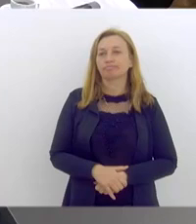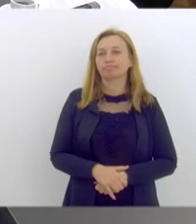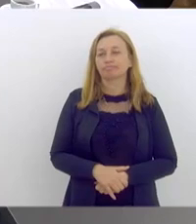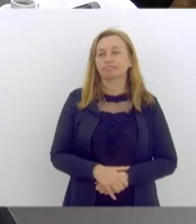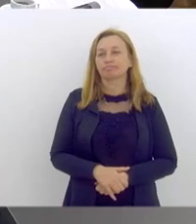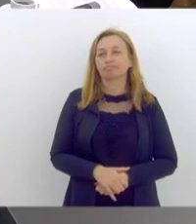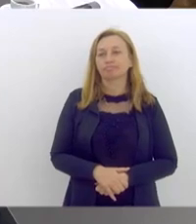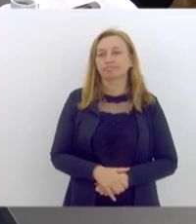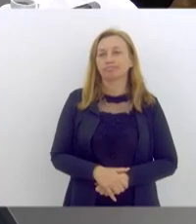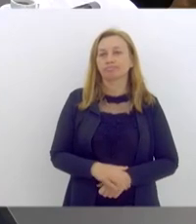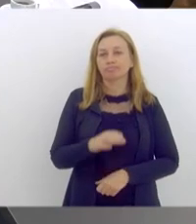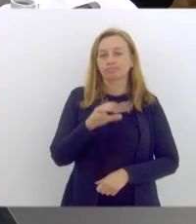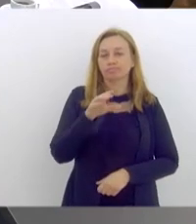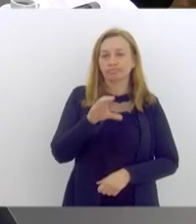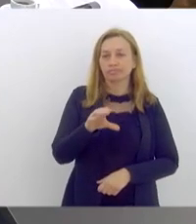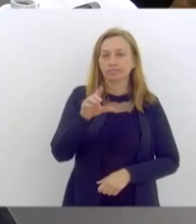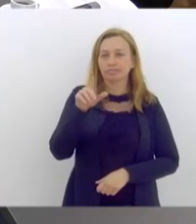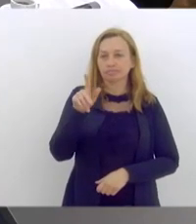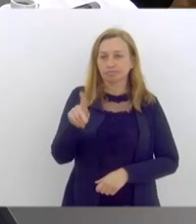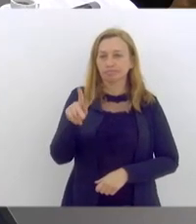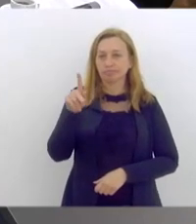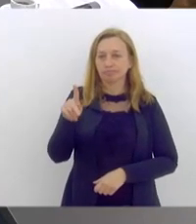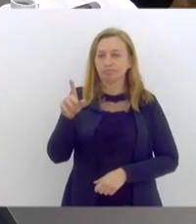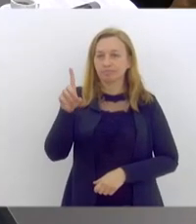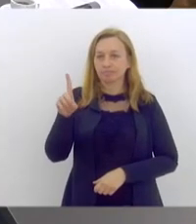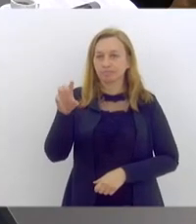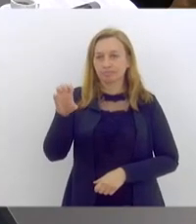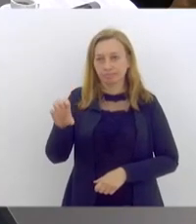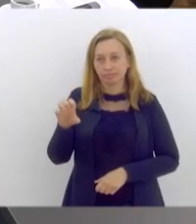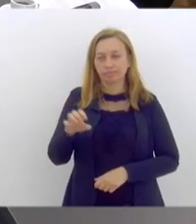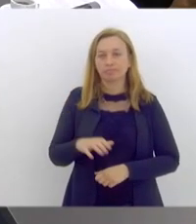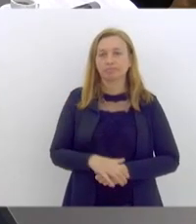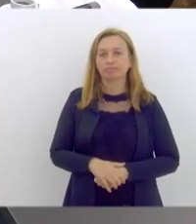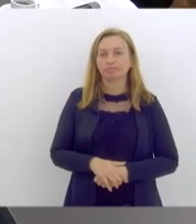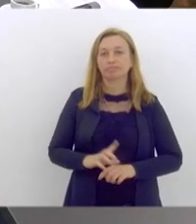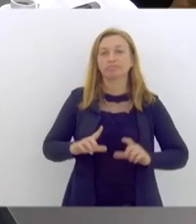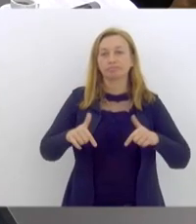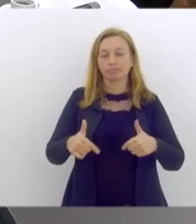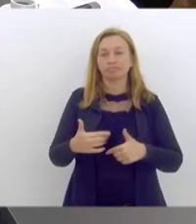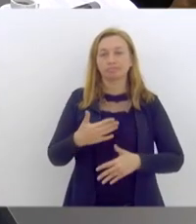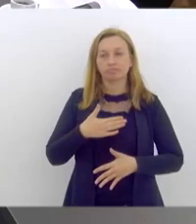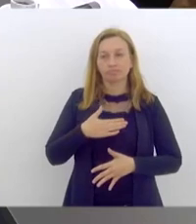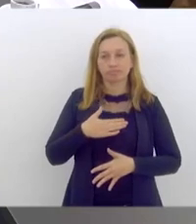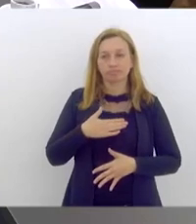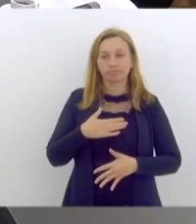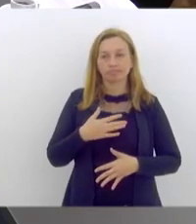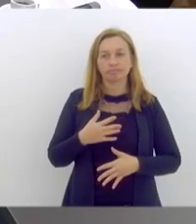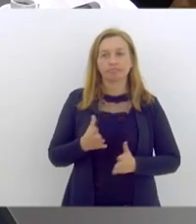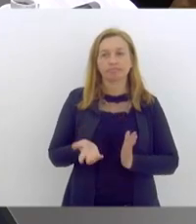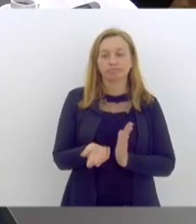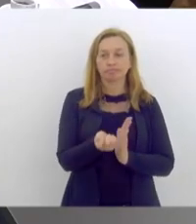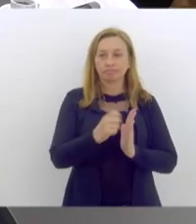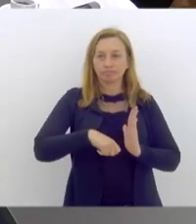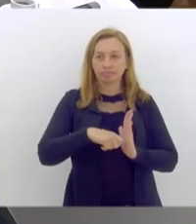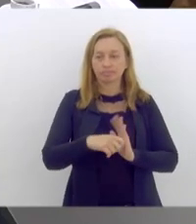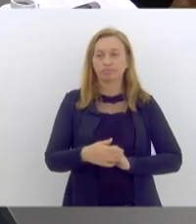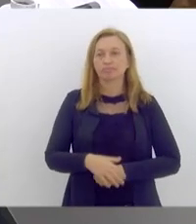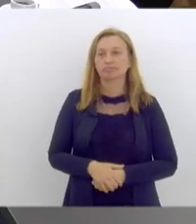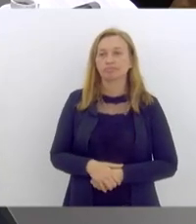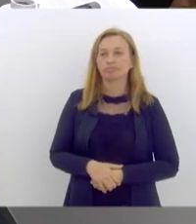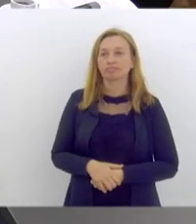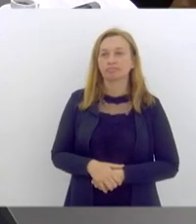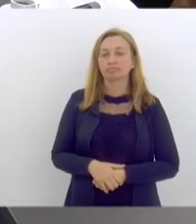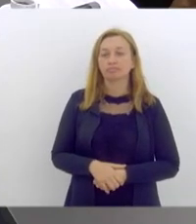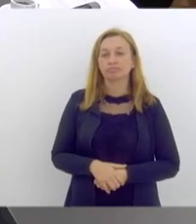e a cppde aí vai ser uma atitude minha na tributação eu